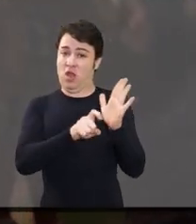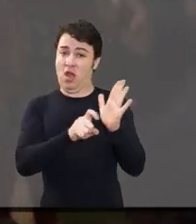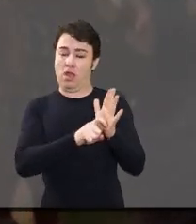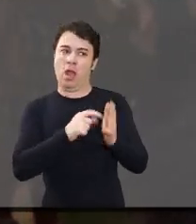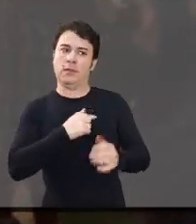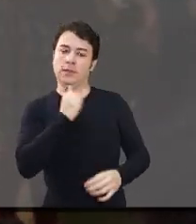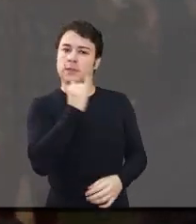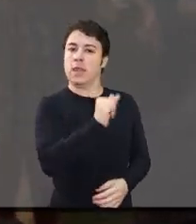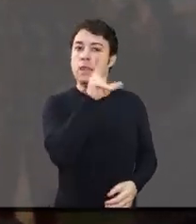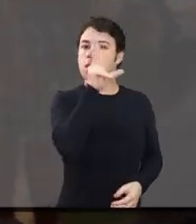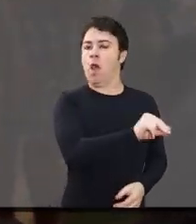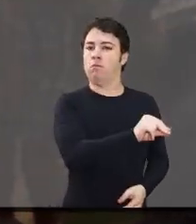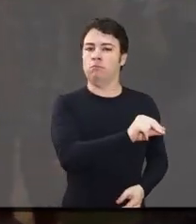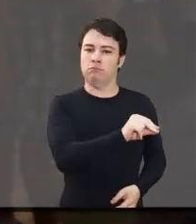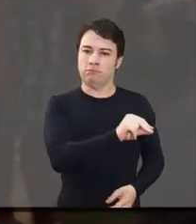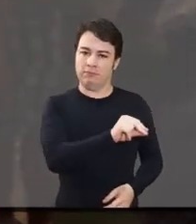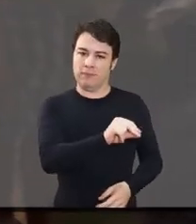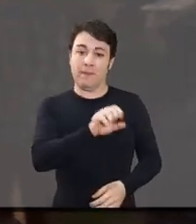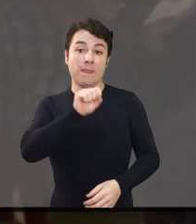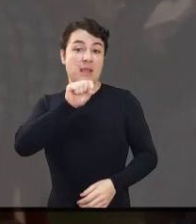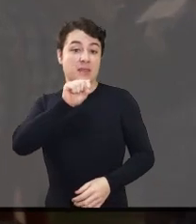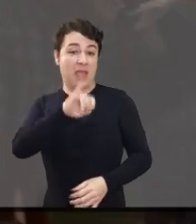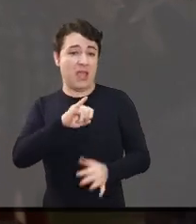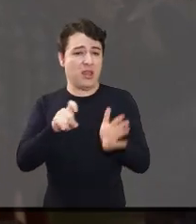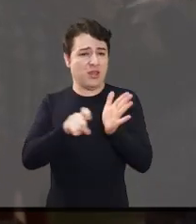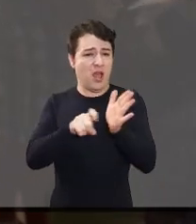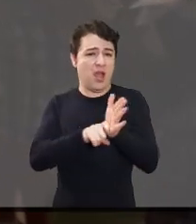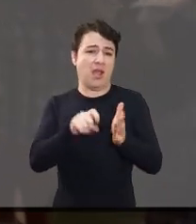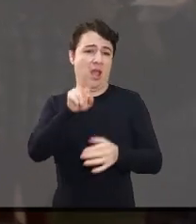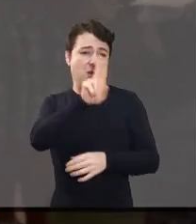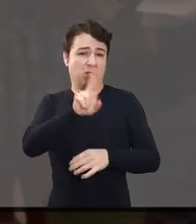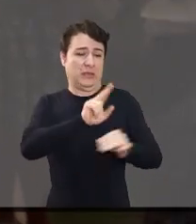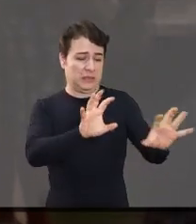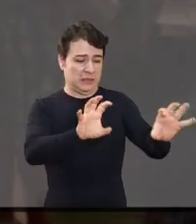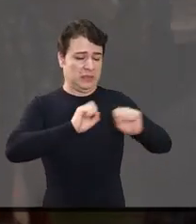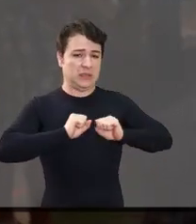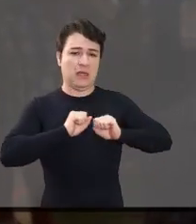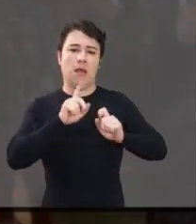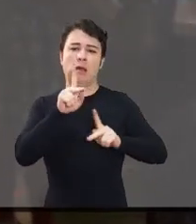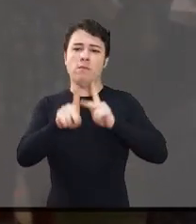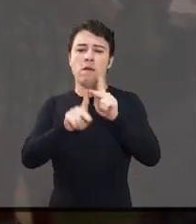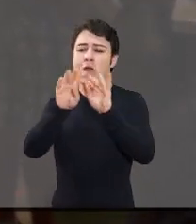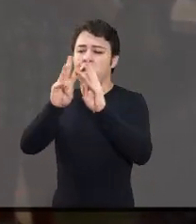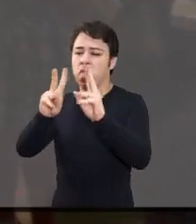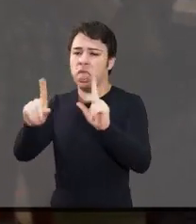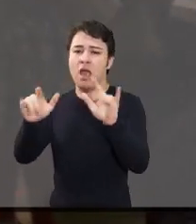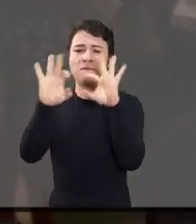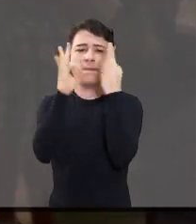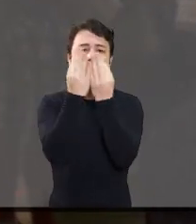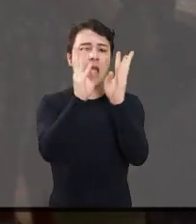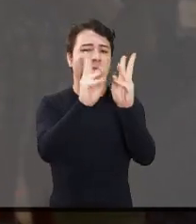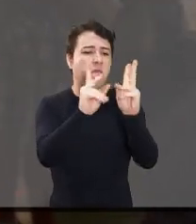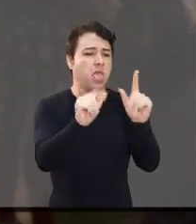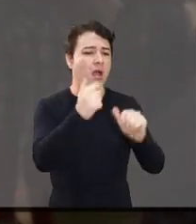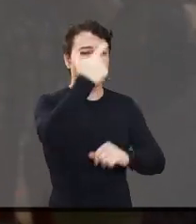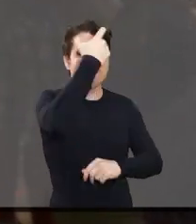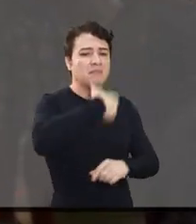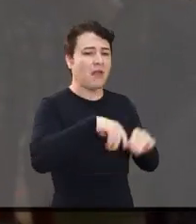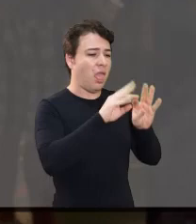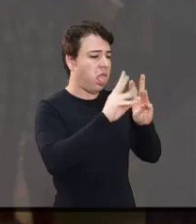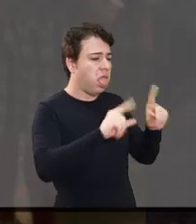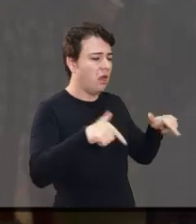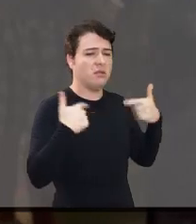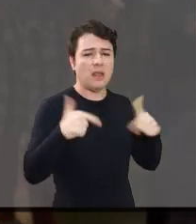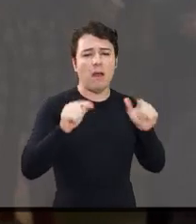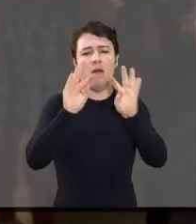É saber dizer não para aquilo que está acabando com a humanidade, que acaba com a família, acaba